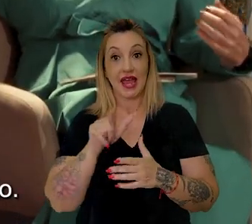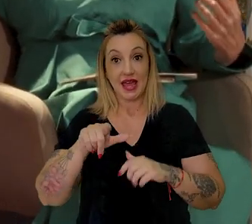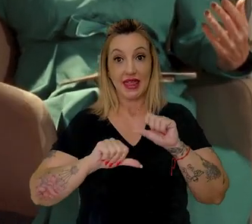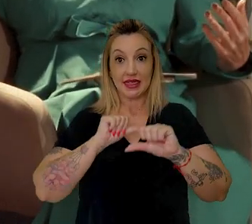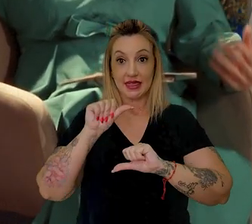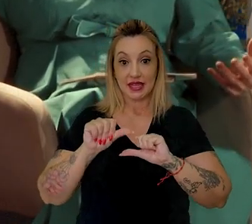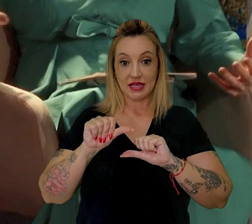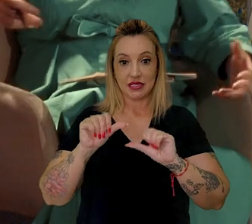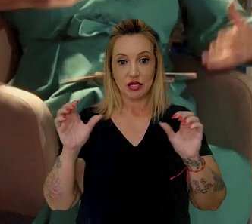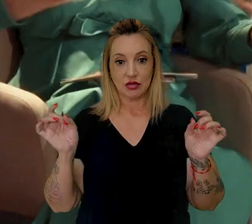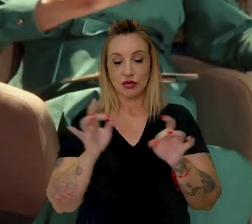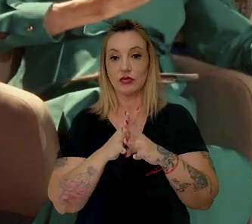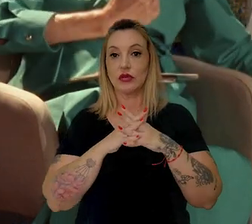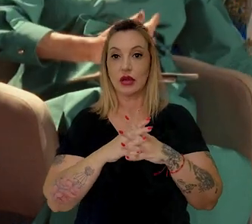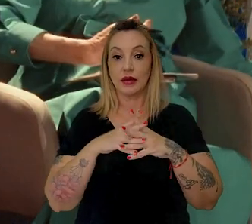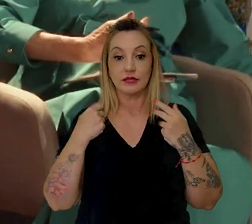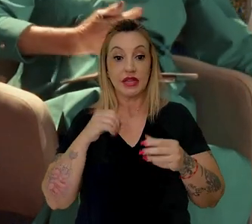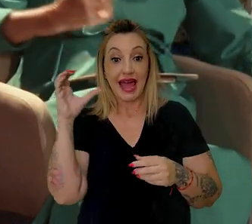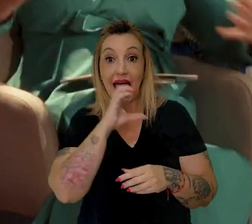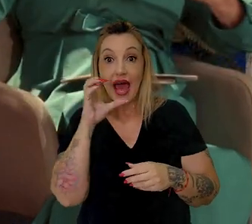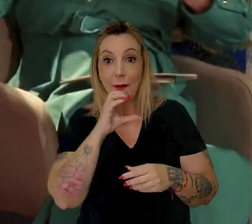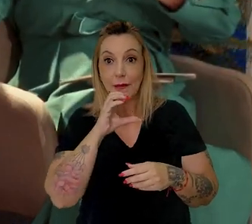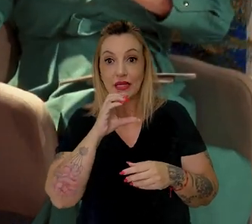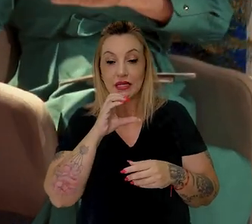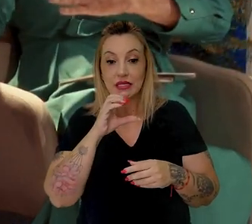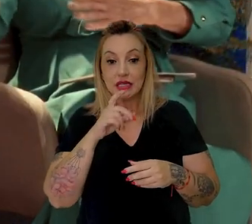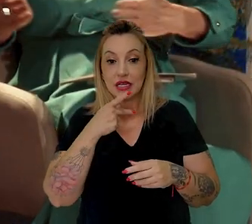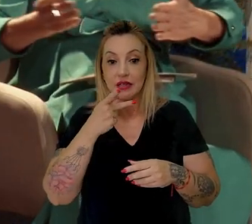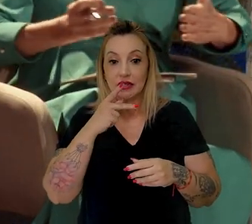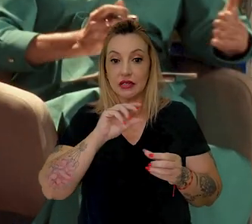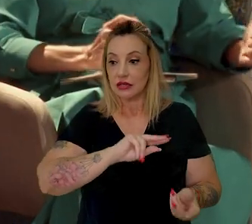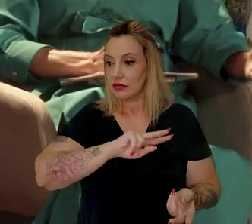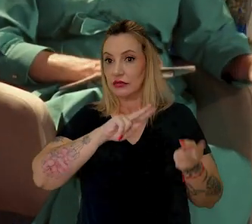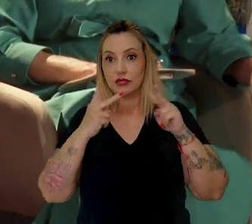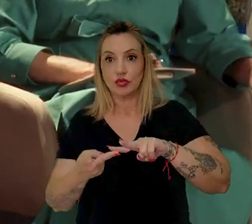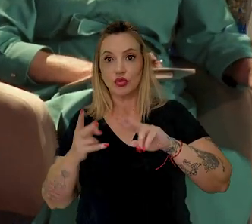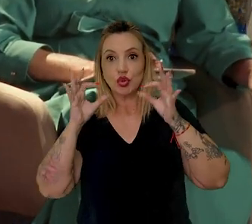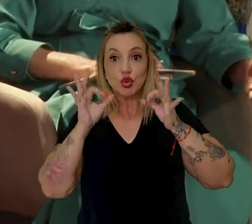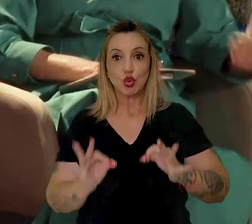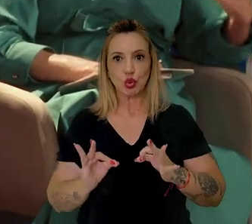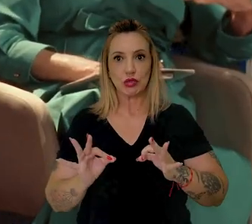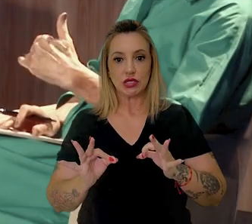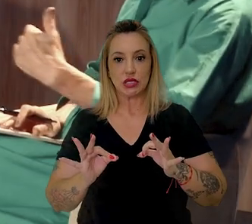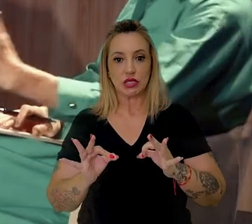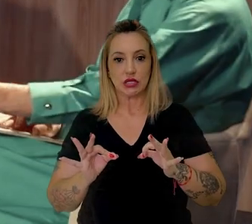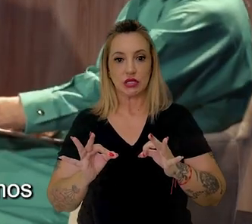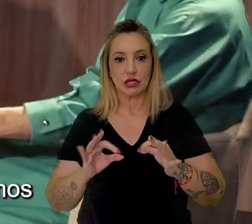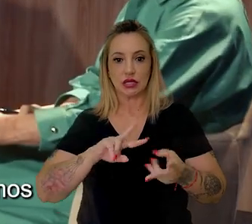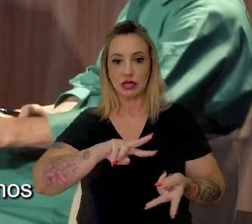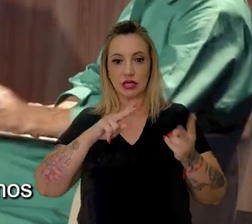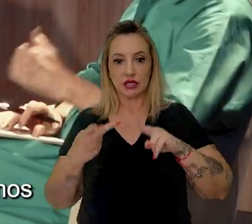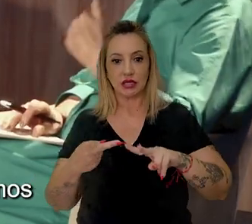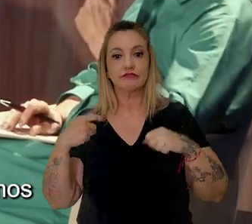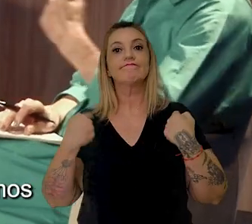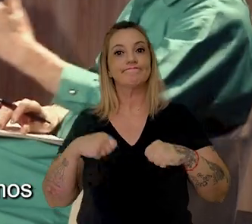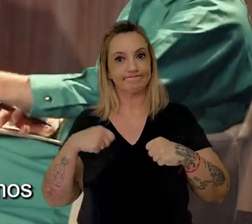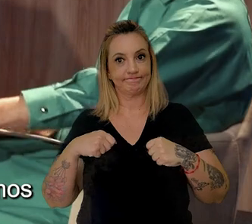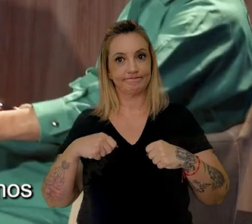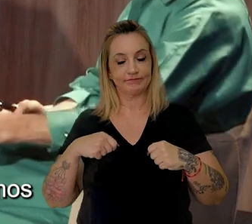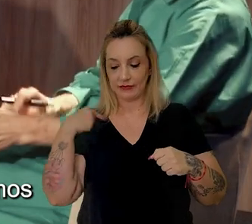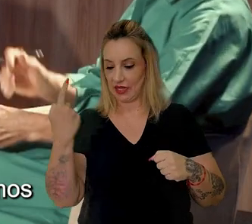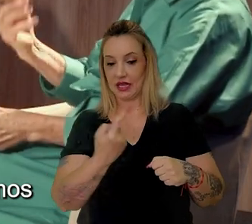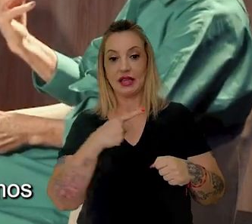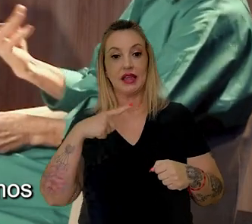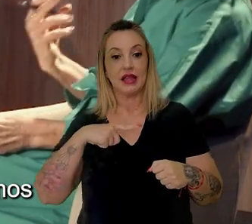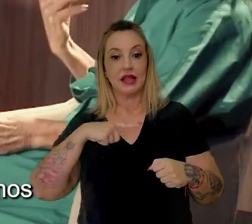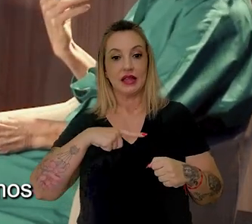transformação ela é complexa porque ela tem que ser rápida falar dessa transição justa a transição justa ela vai exigir a gente